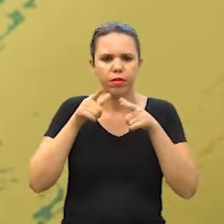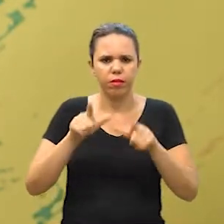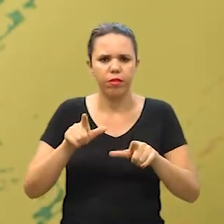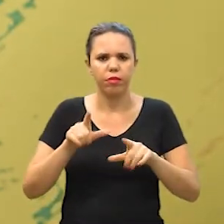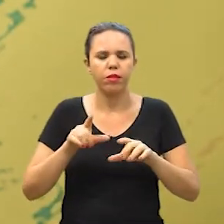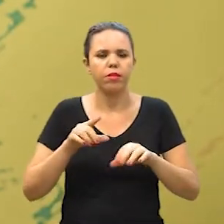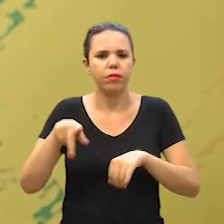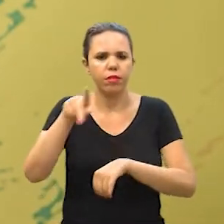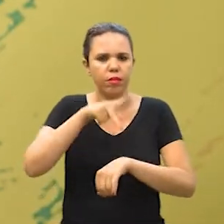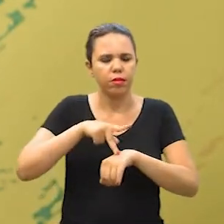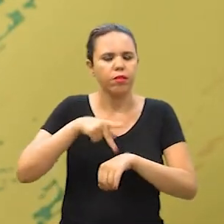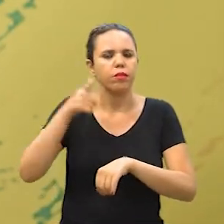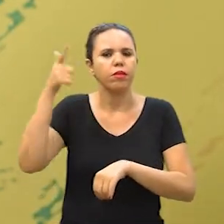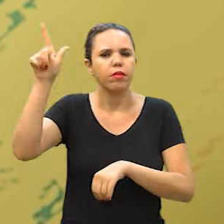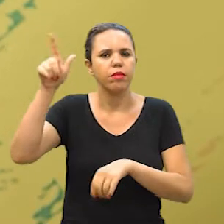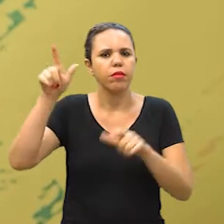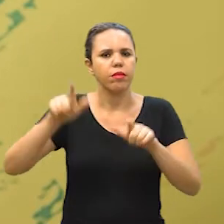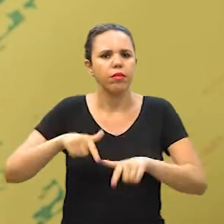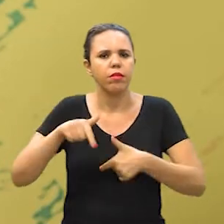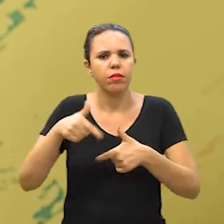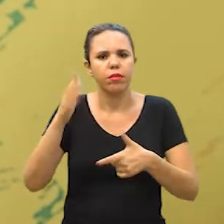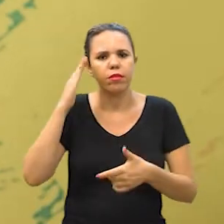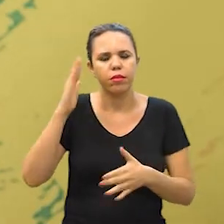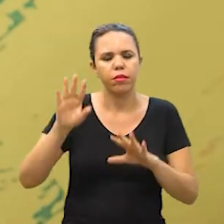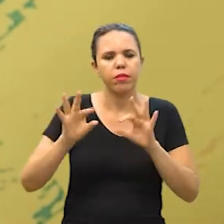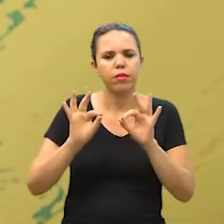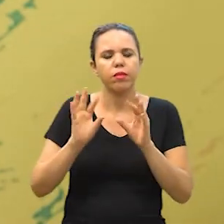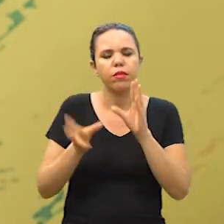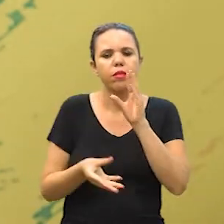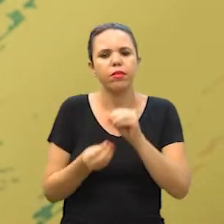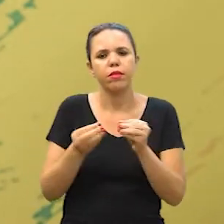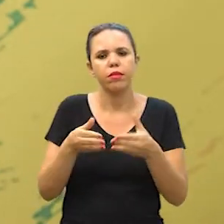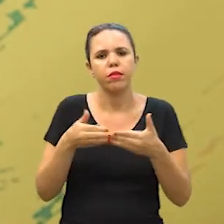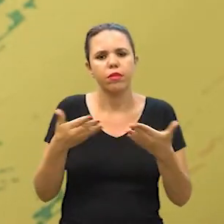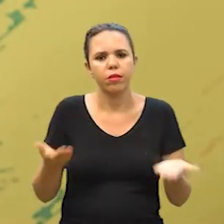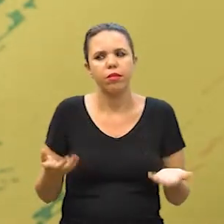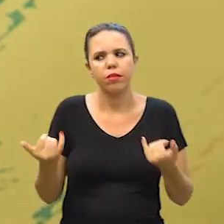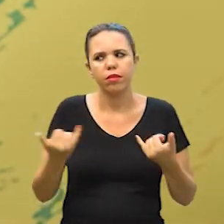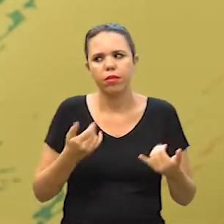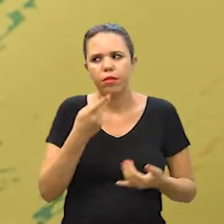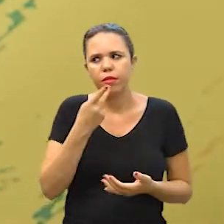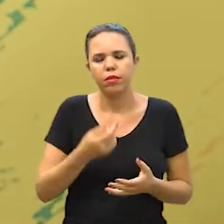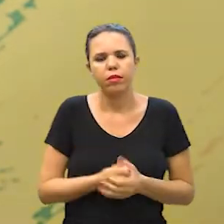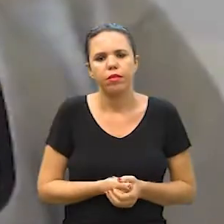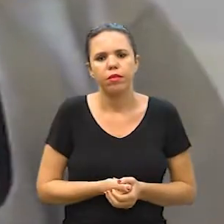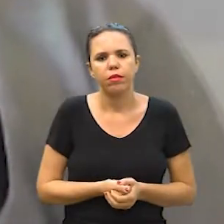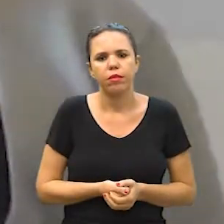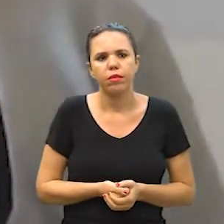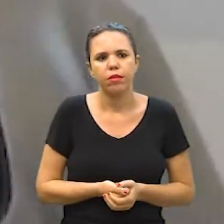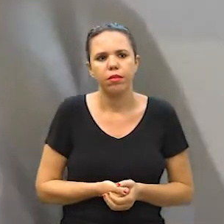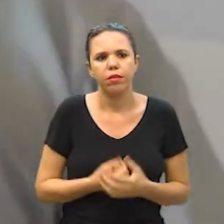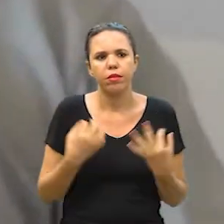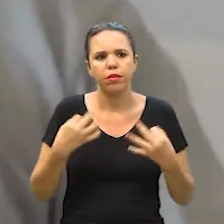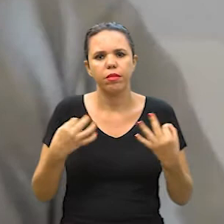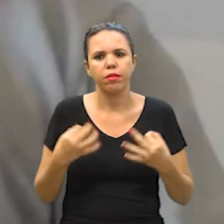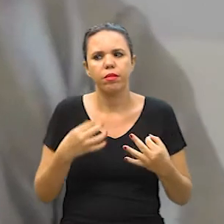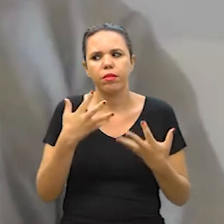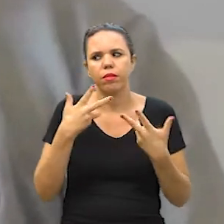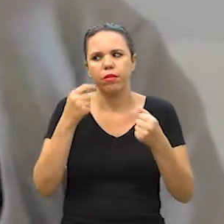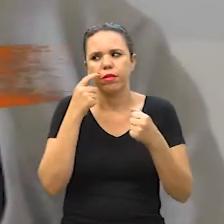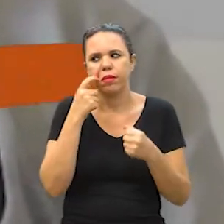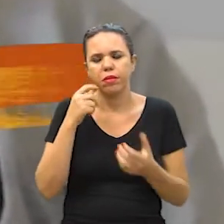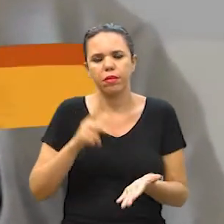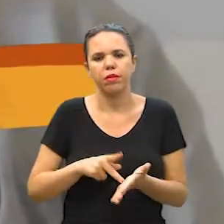o seu trabalho para o pessoal de casa entender primeiramente, Mário? Por favor, conta pra gente. Perfeito, maravilha.